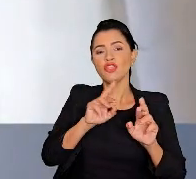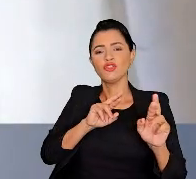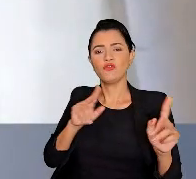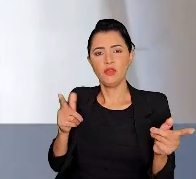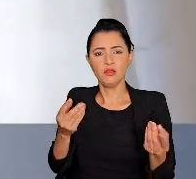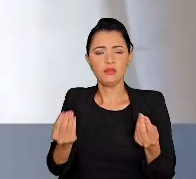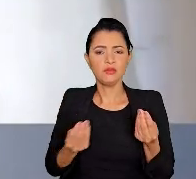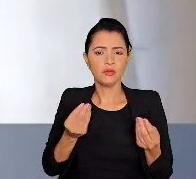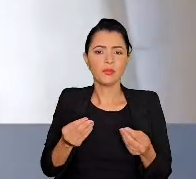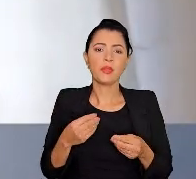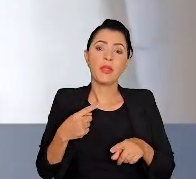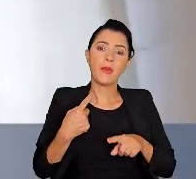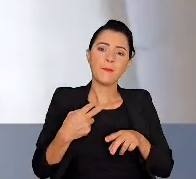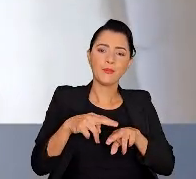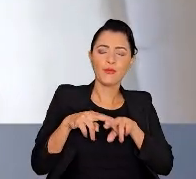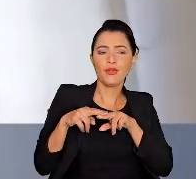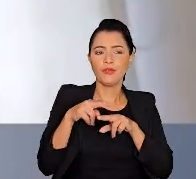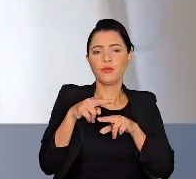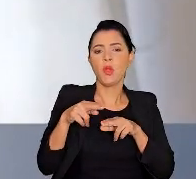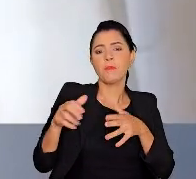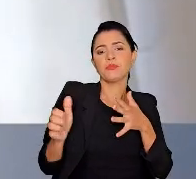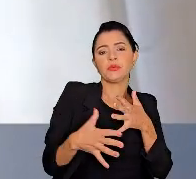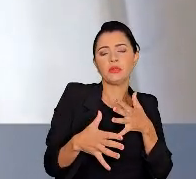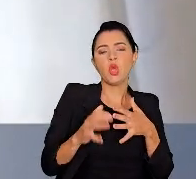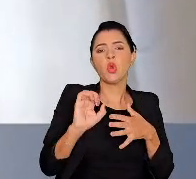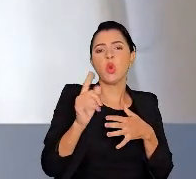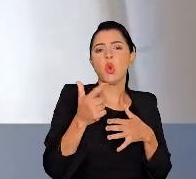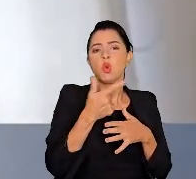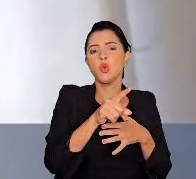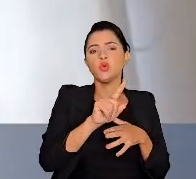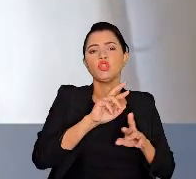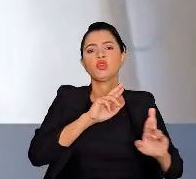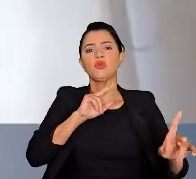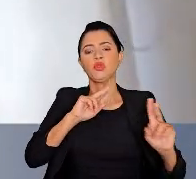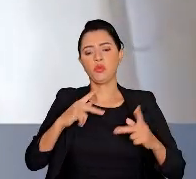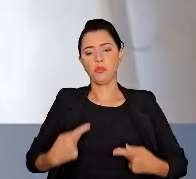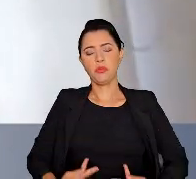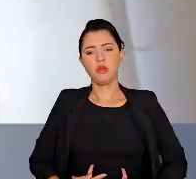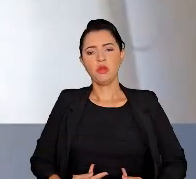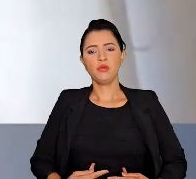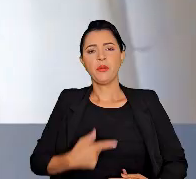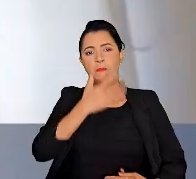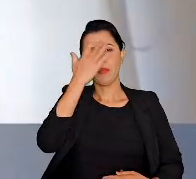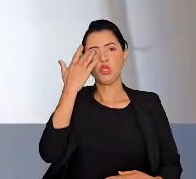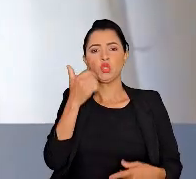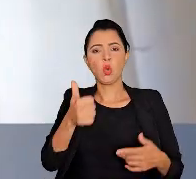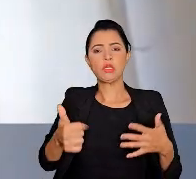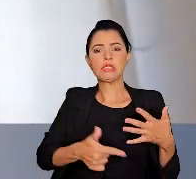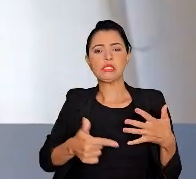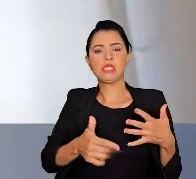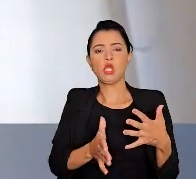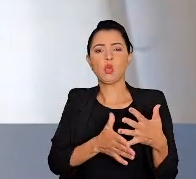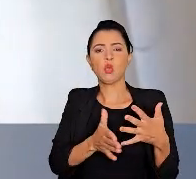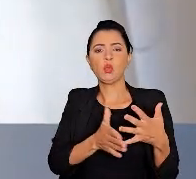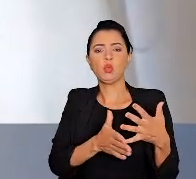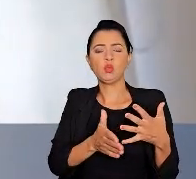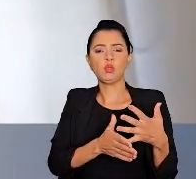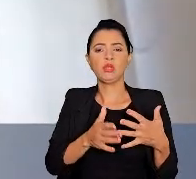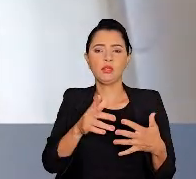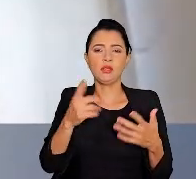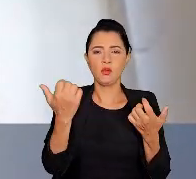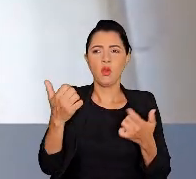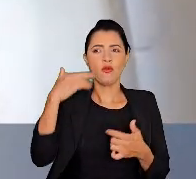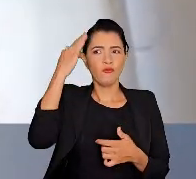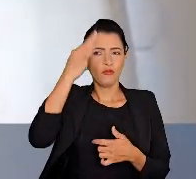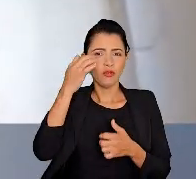e, portanto, inferiores, ou não humanos, cidadão de segunda categoria. Como ensinou o